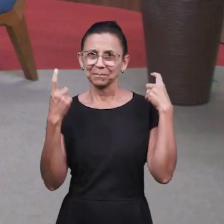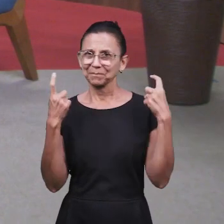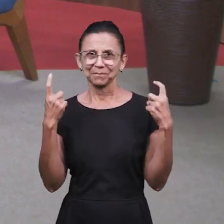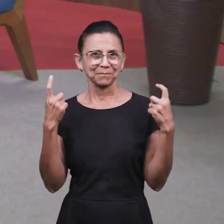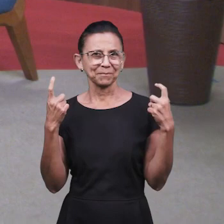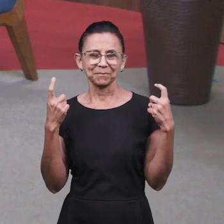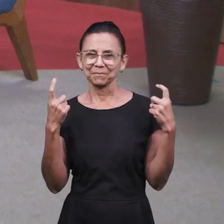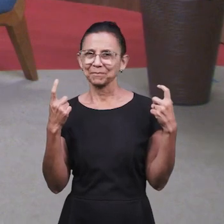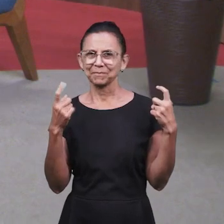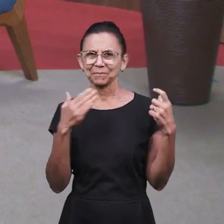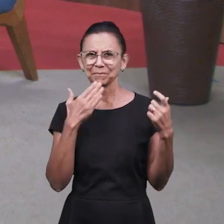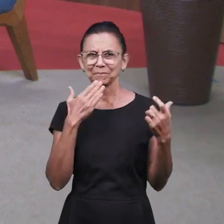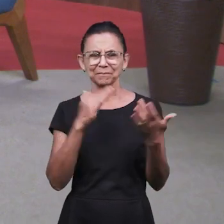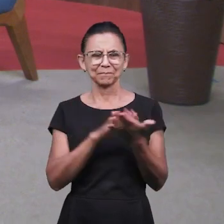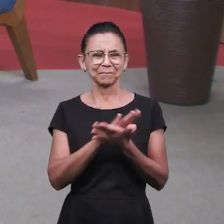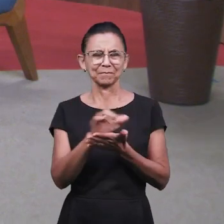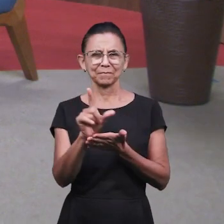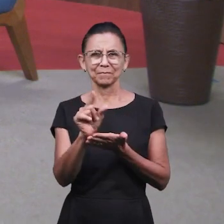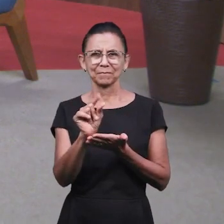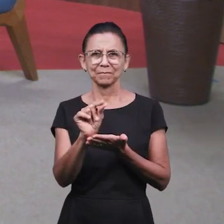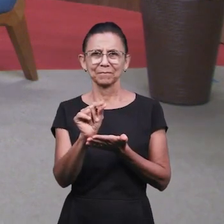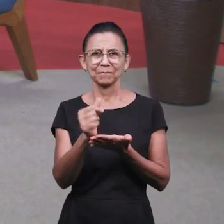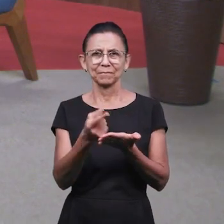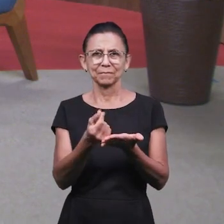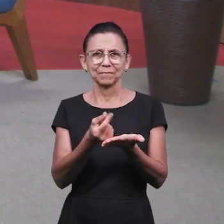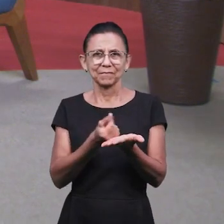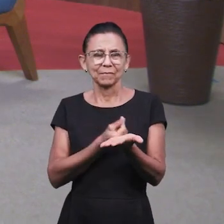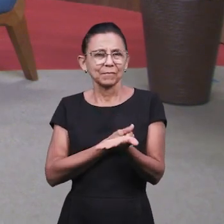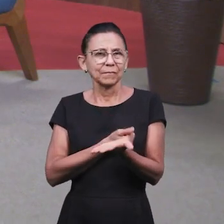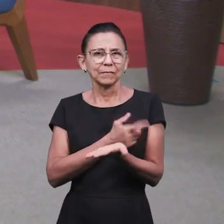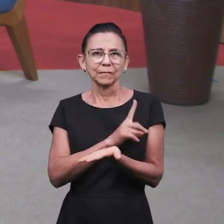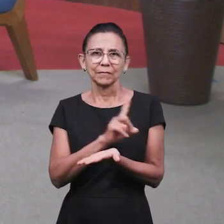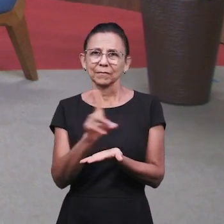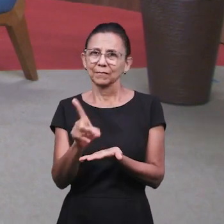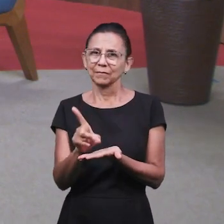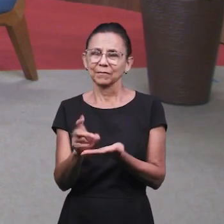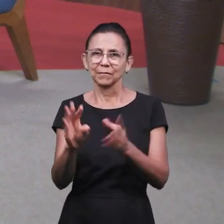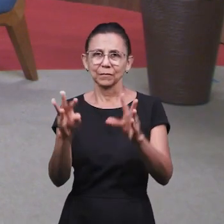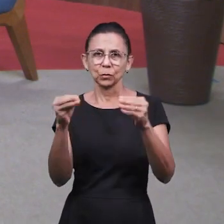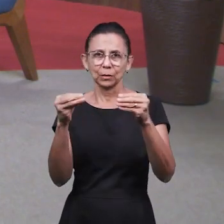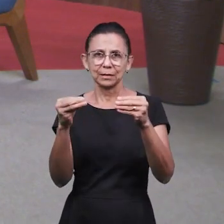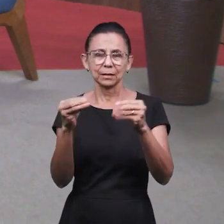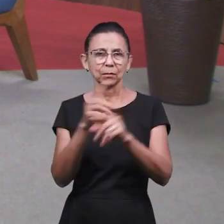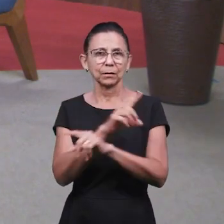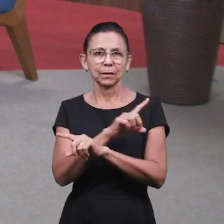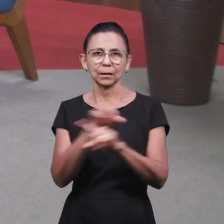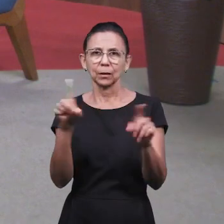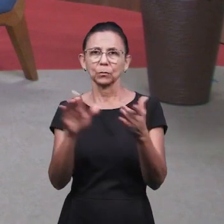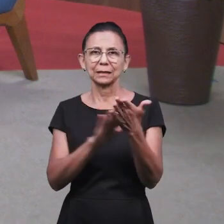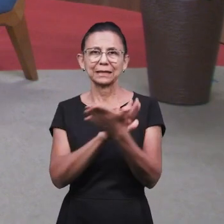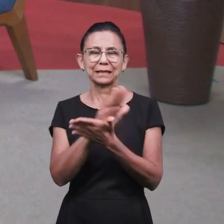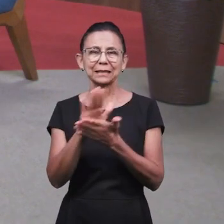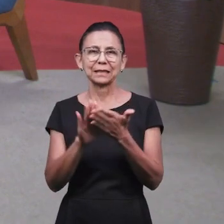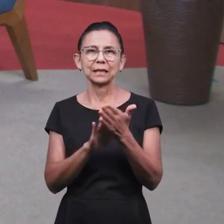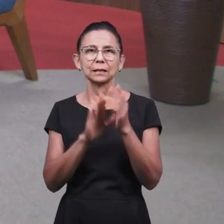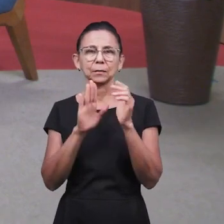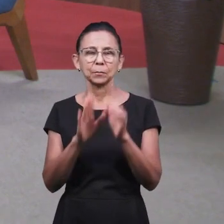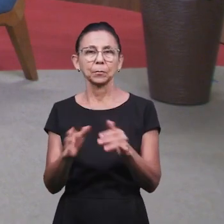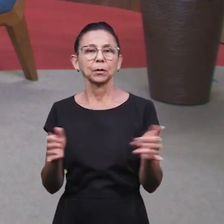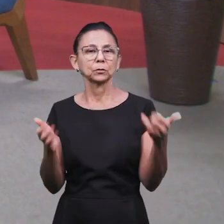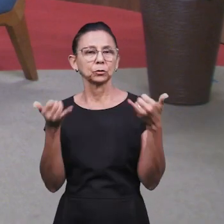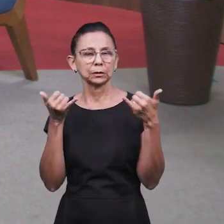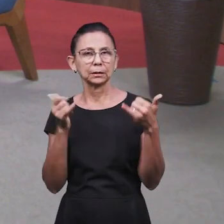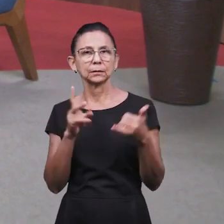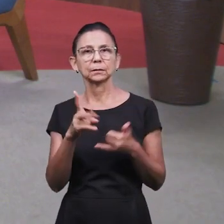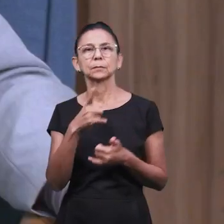isso. Nós não pedimos contribuição financeira, oferta, nada disso. É tudo de graça mesmo e você pode ligar sempre que